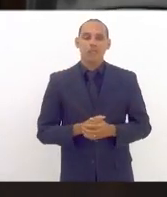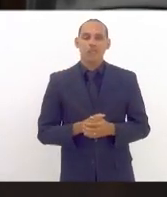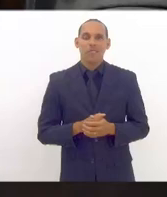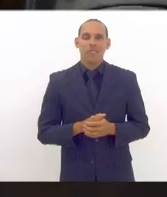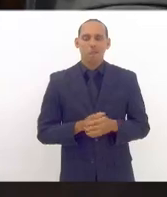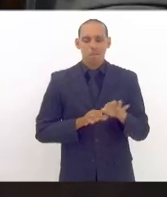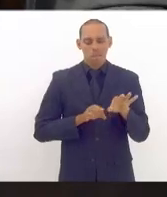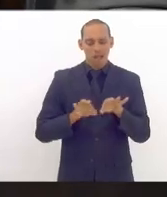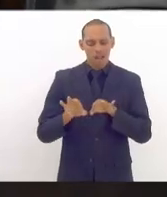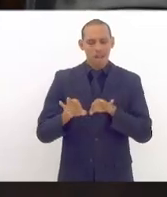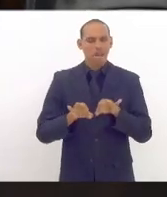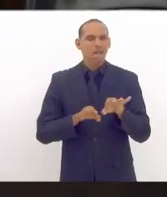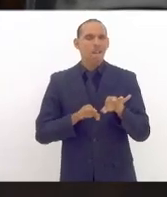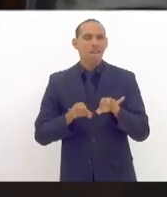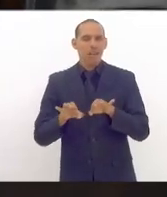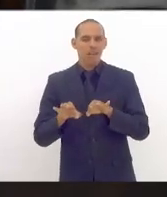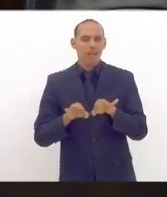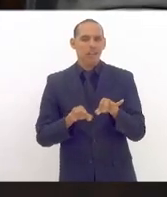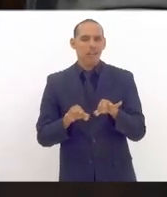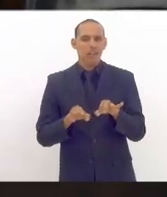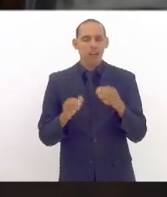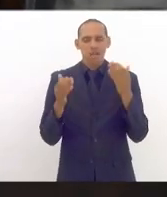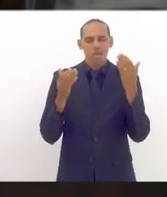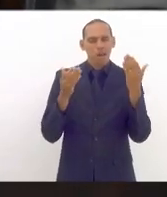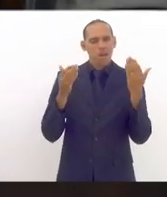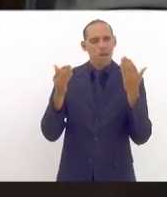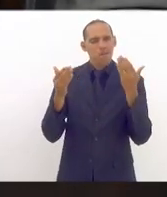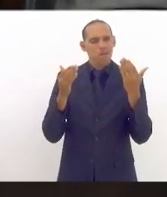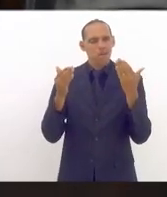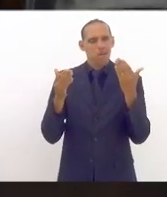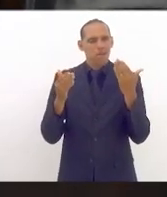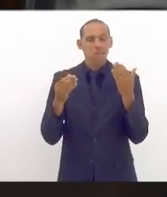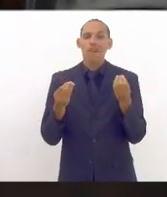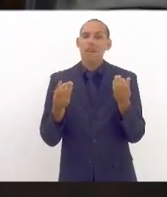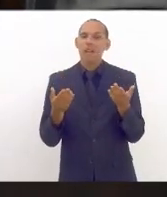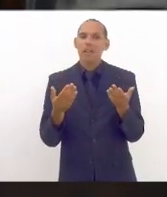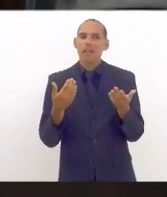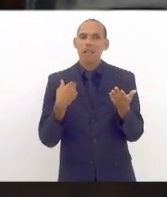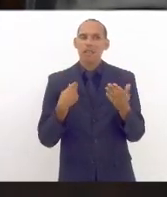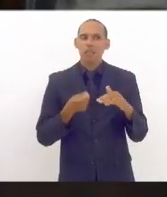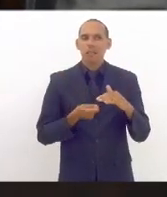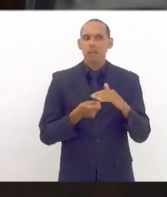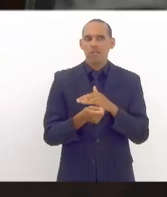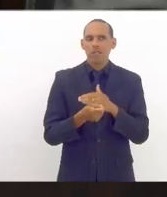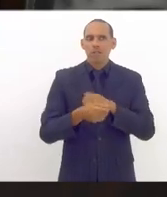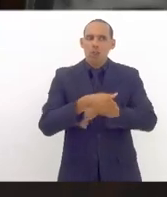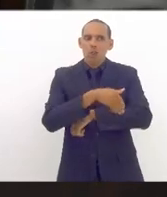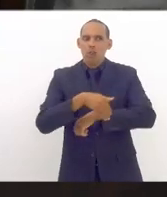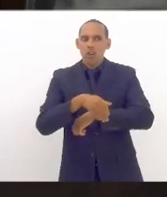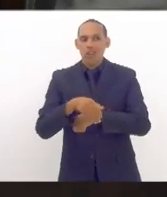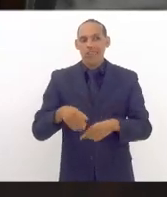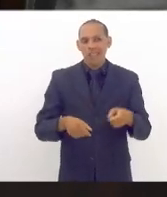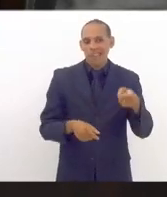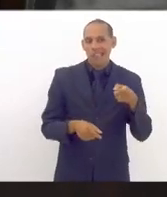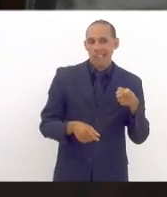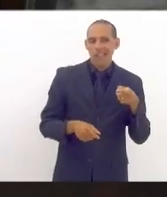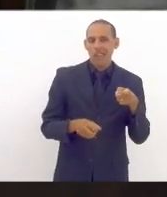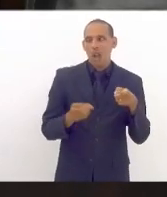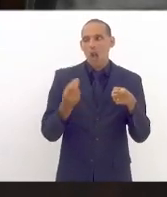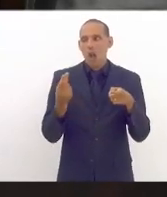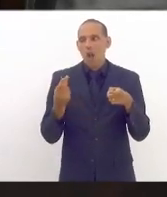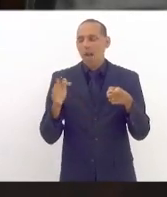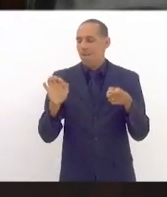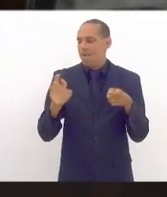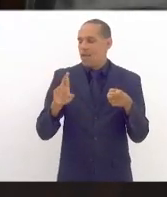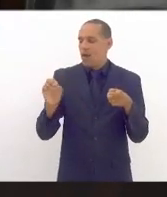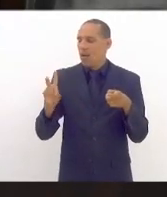planejamento através de simulações para te dizer Olha se eu investir na rodovia x ou na